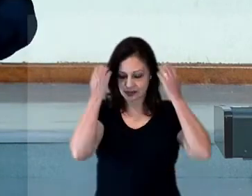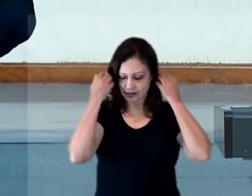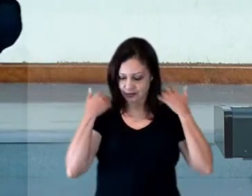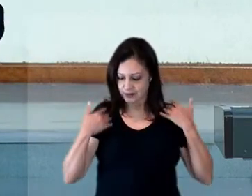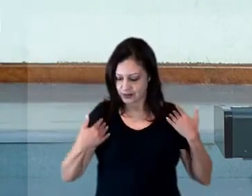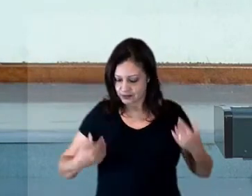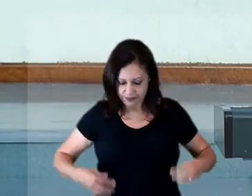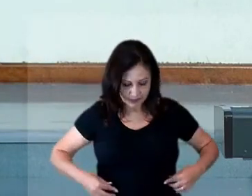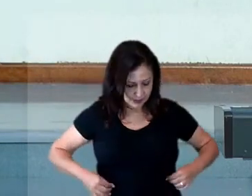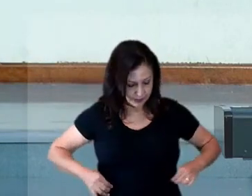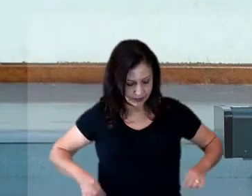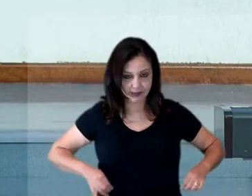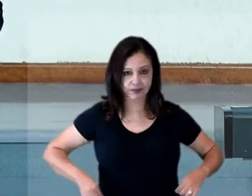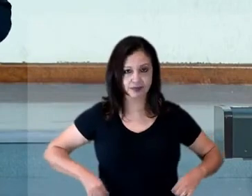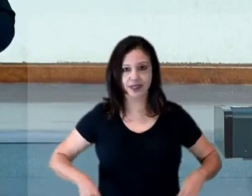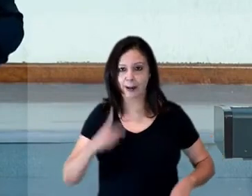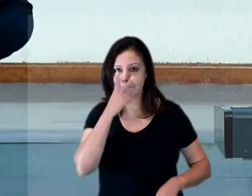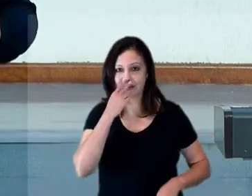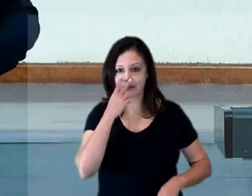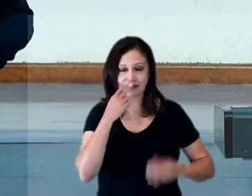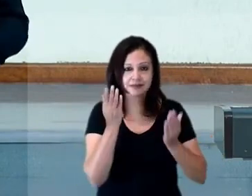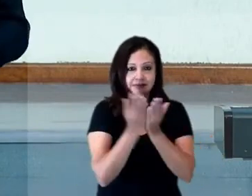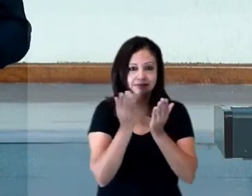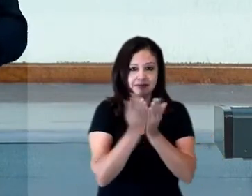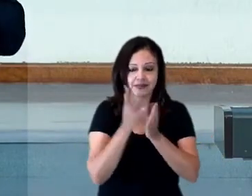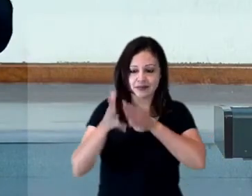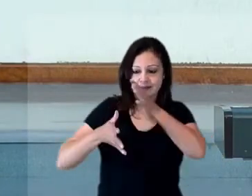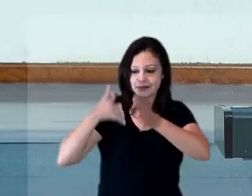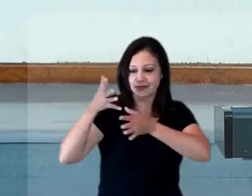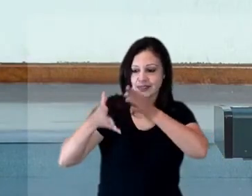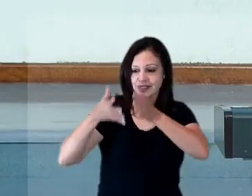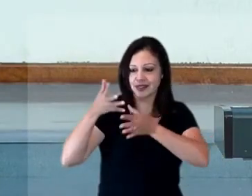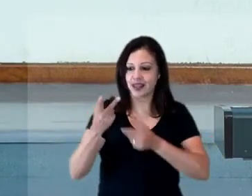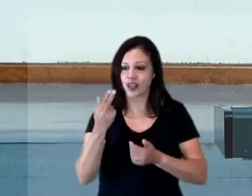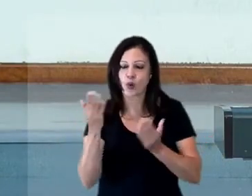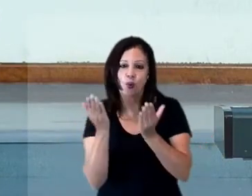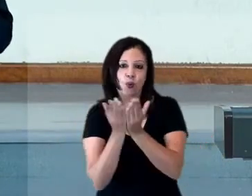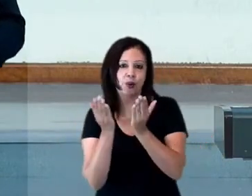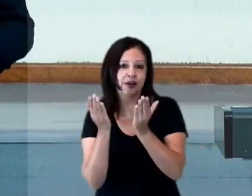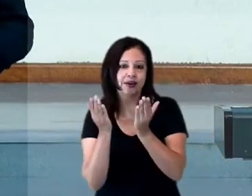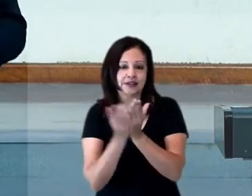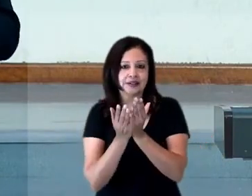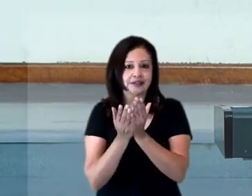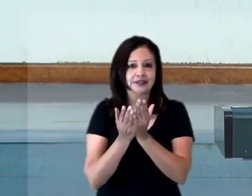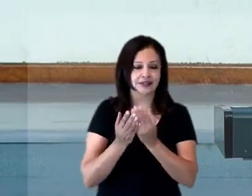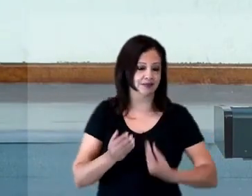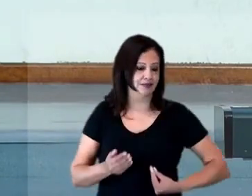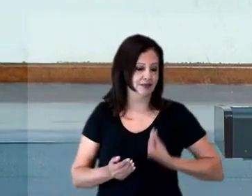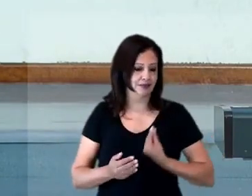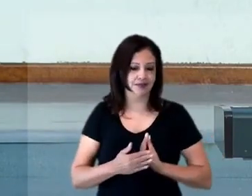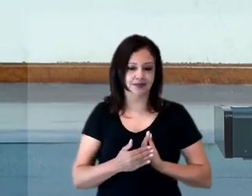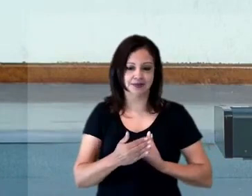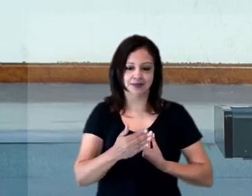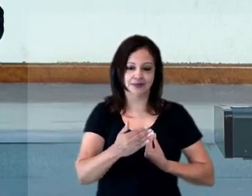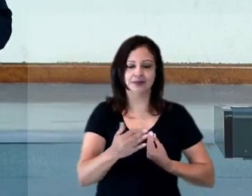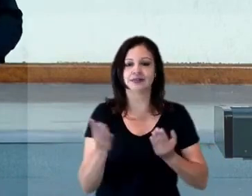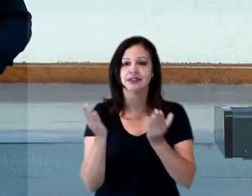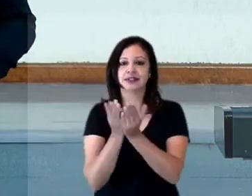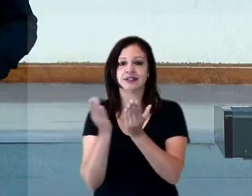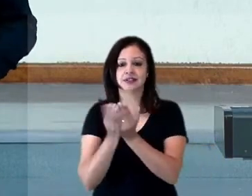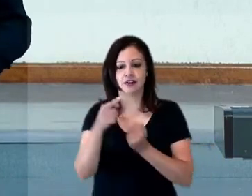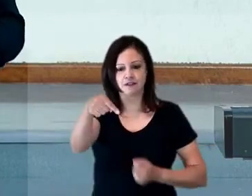de crente, falarmos como crente, andarmos como crente, vir à igreja todos os